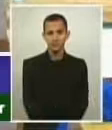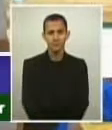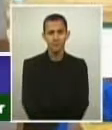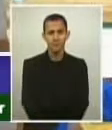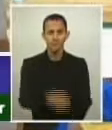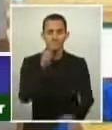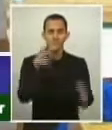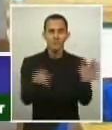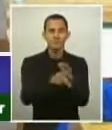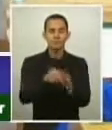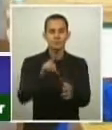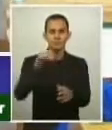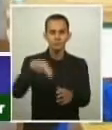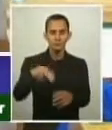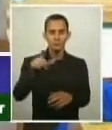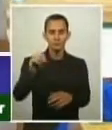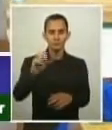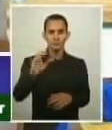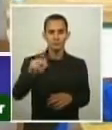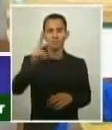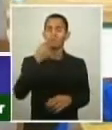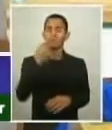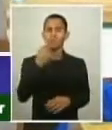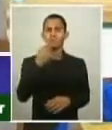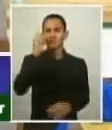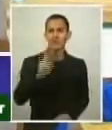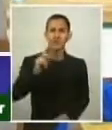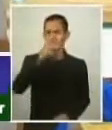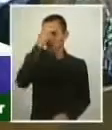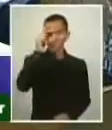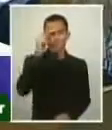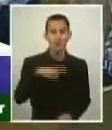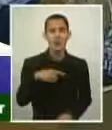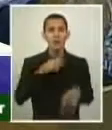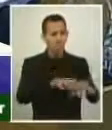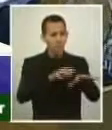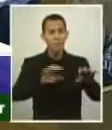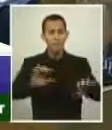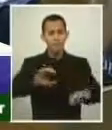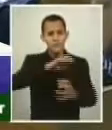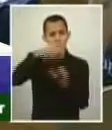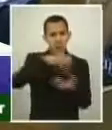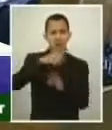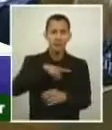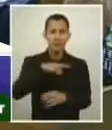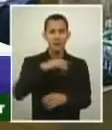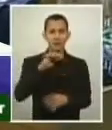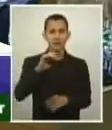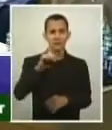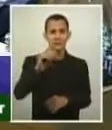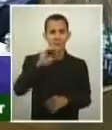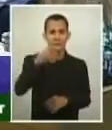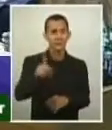e o próprio John Locke defende o direito dos cidadãos à rebelião é claro que cidadão para